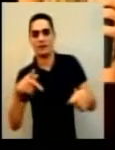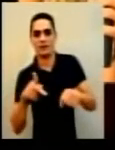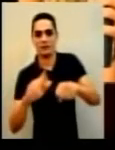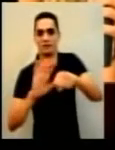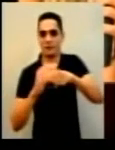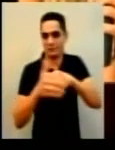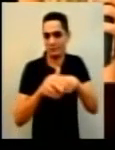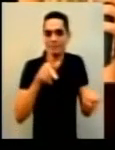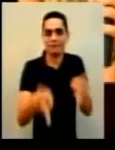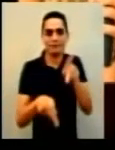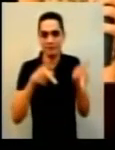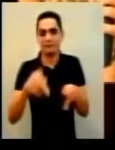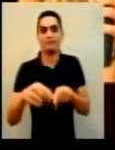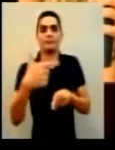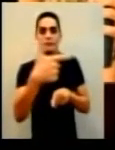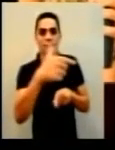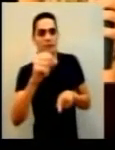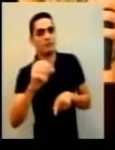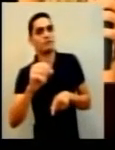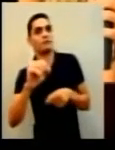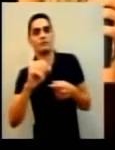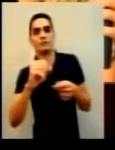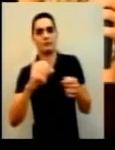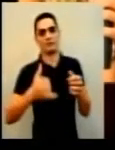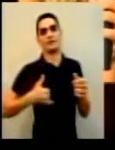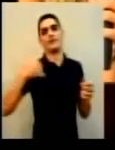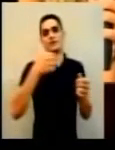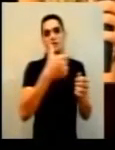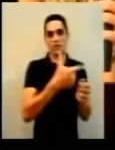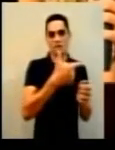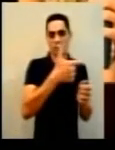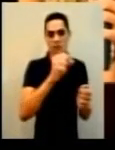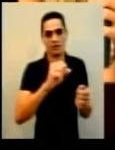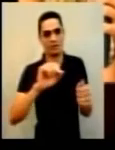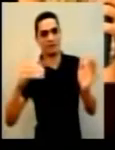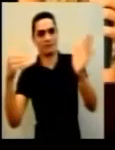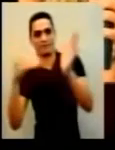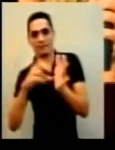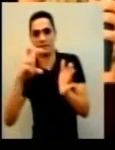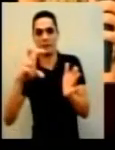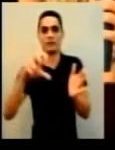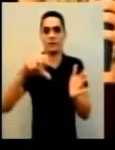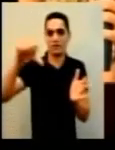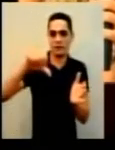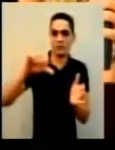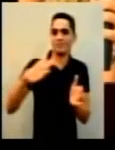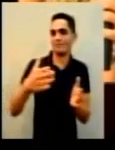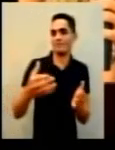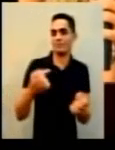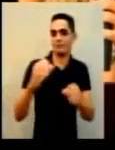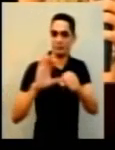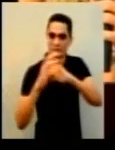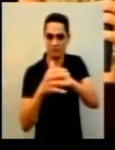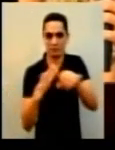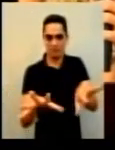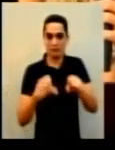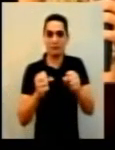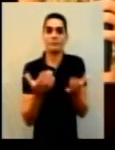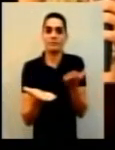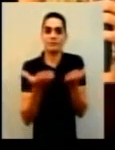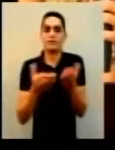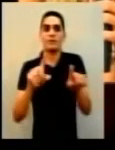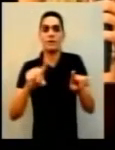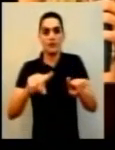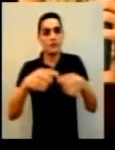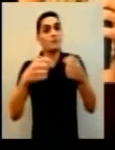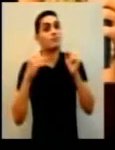população que está com 20 a 59 anos, dos casos leves. A gente sempre falando muito isso. Mas vocês podem notar que